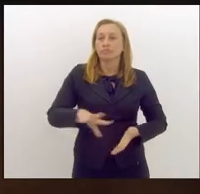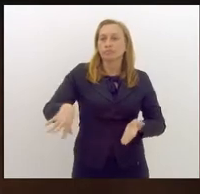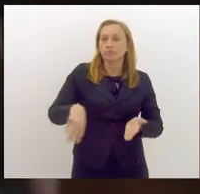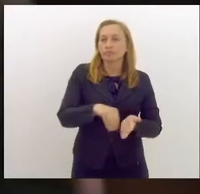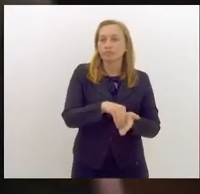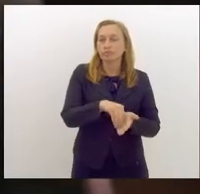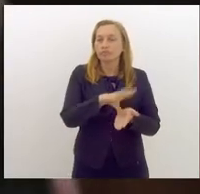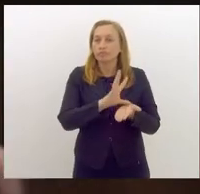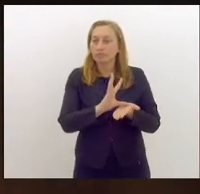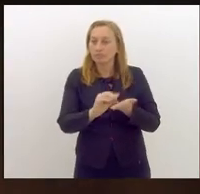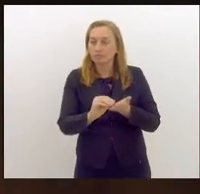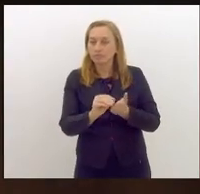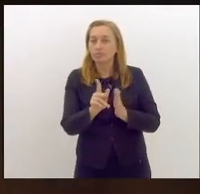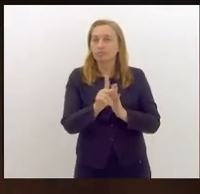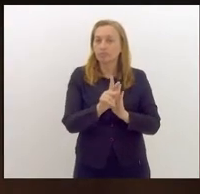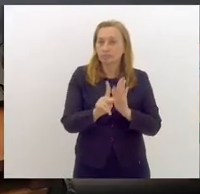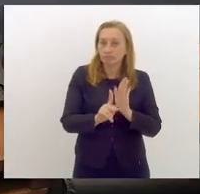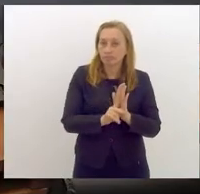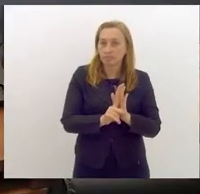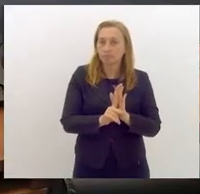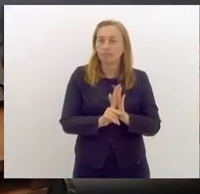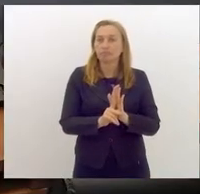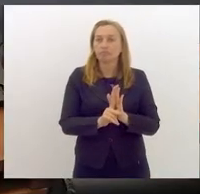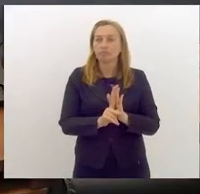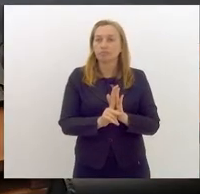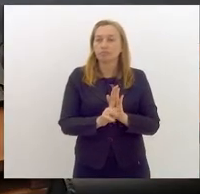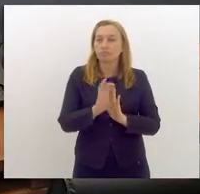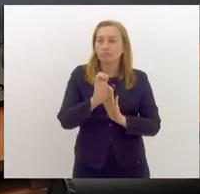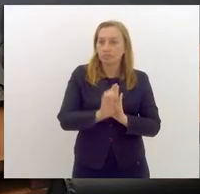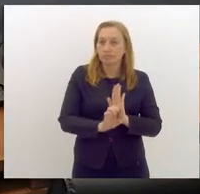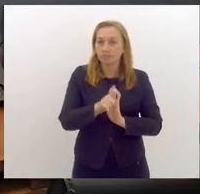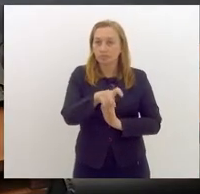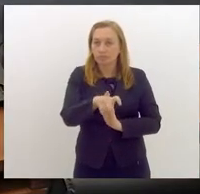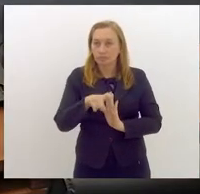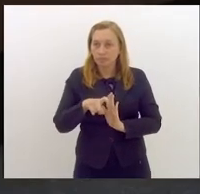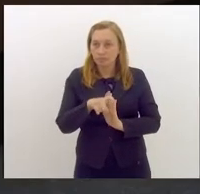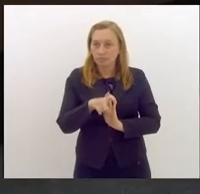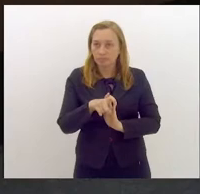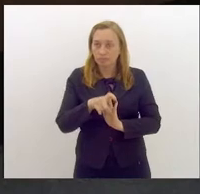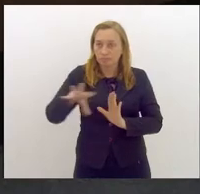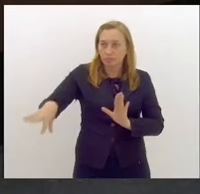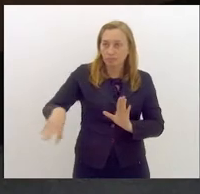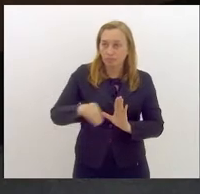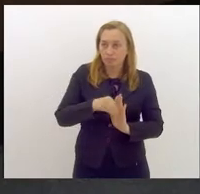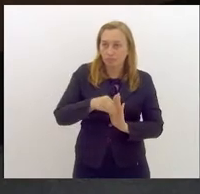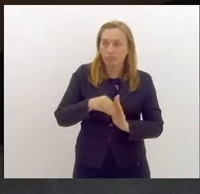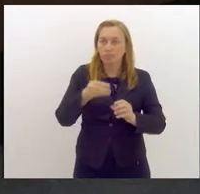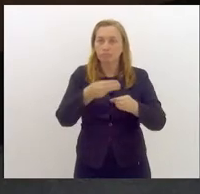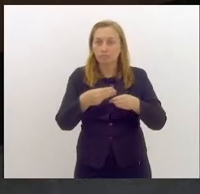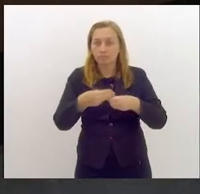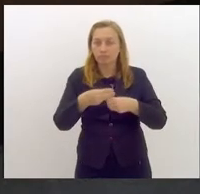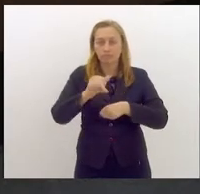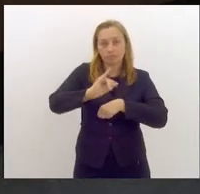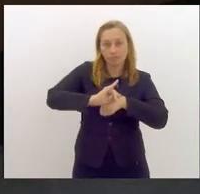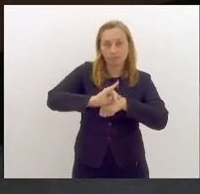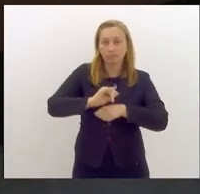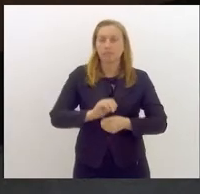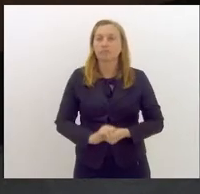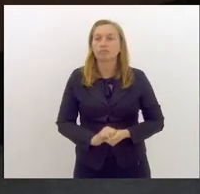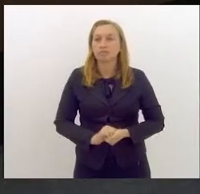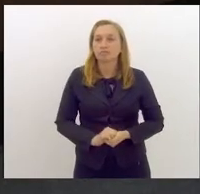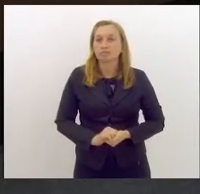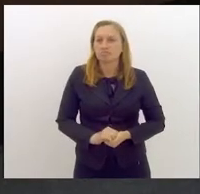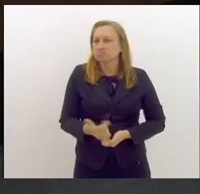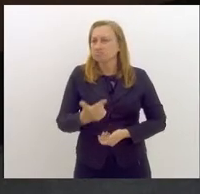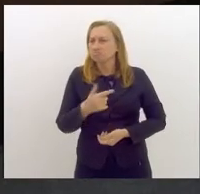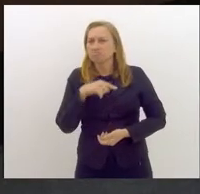em Pauta e através da emenda x incluirá o município da capital eu